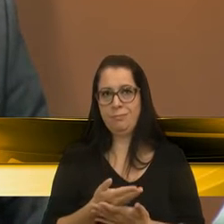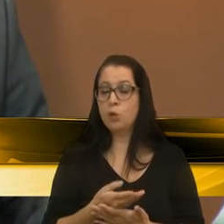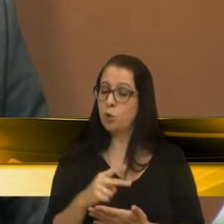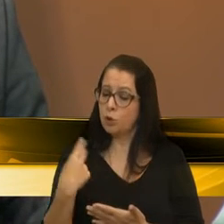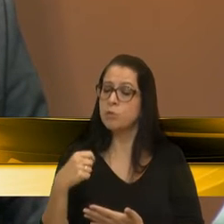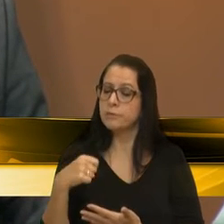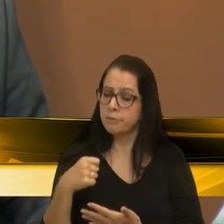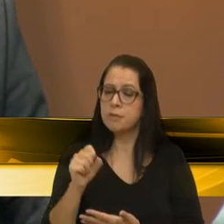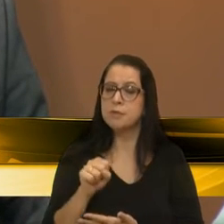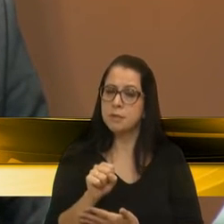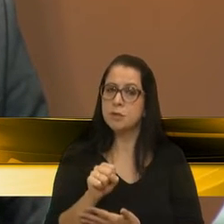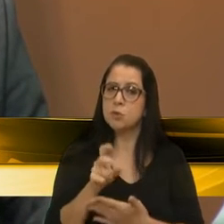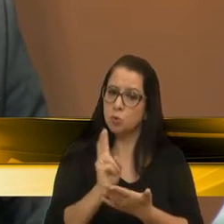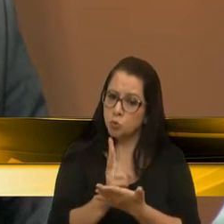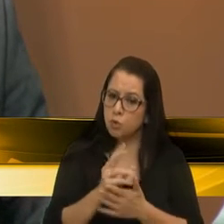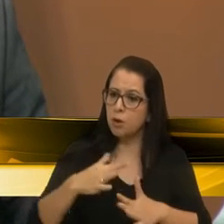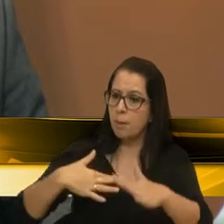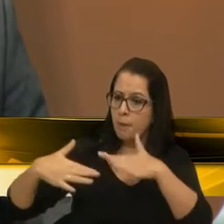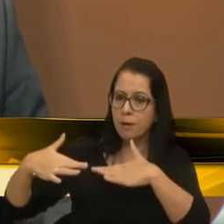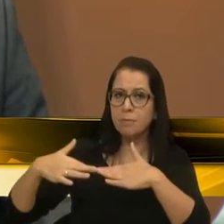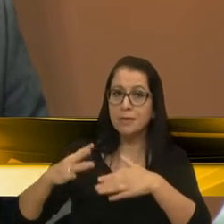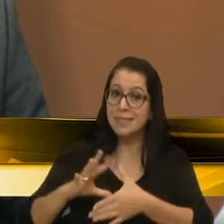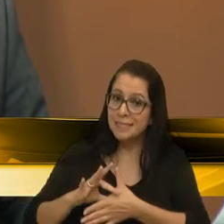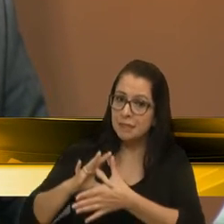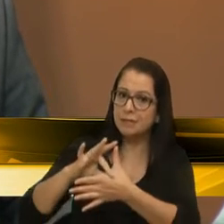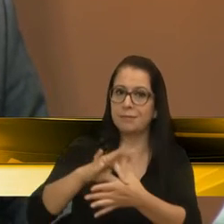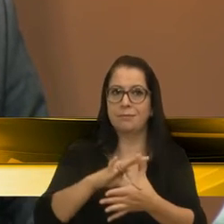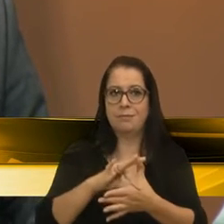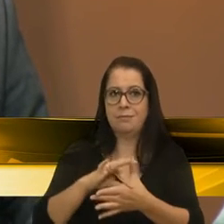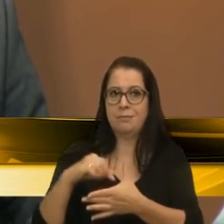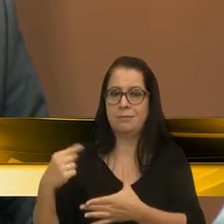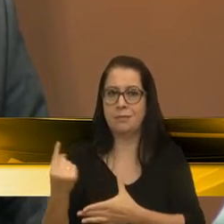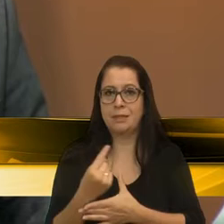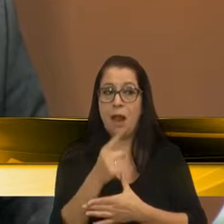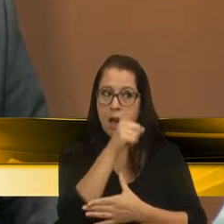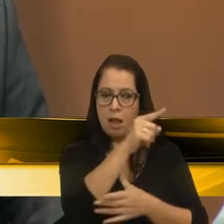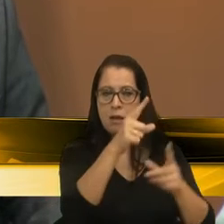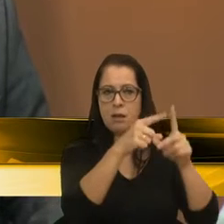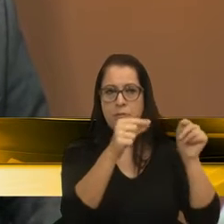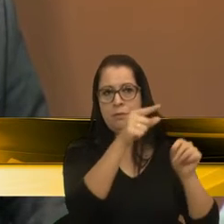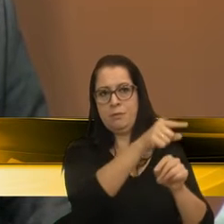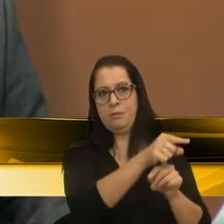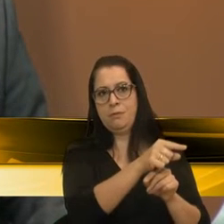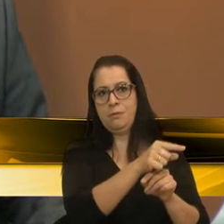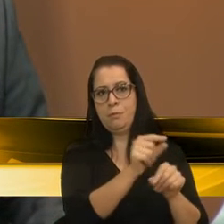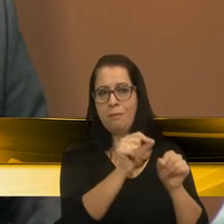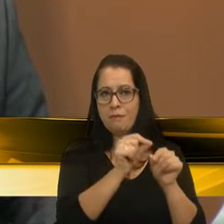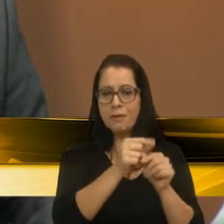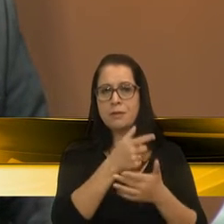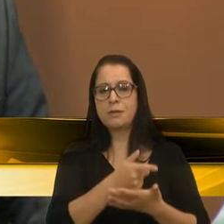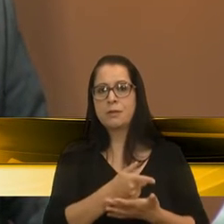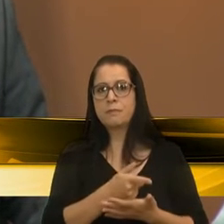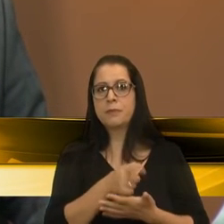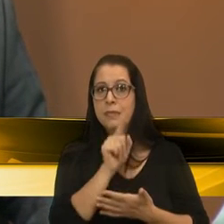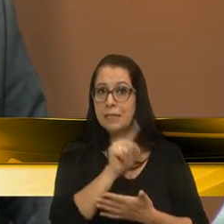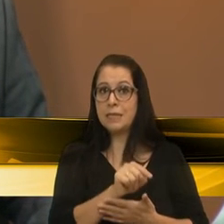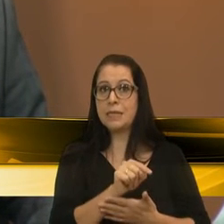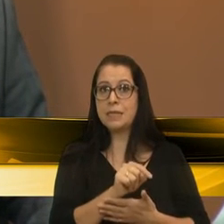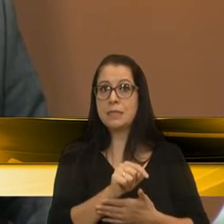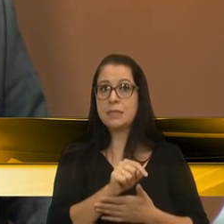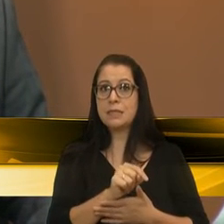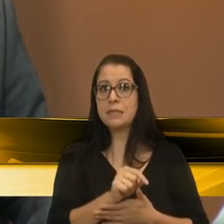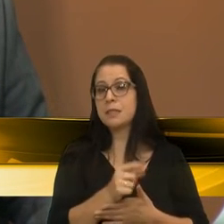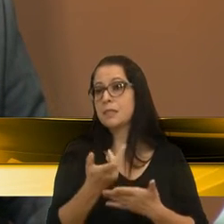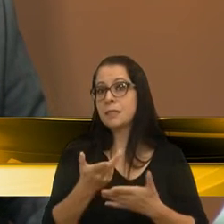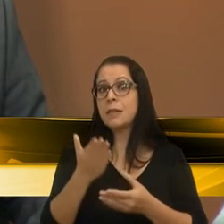sim, continuar mobilizando as nossas lideranças lá em Brasília para fazer com que esta ação seja